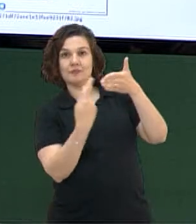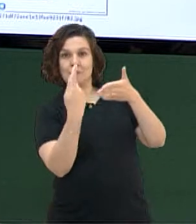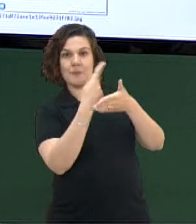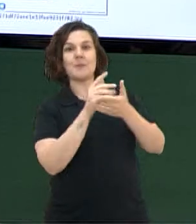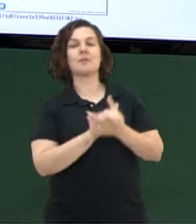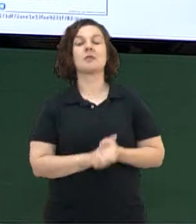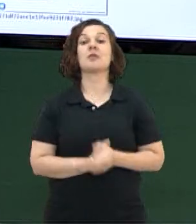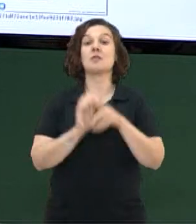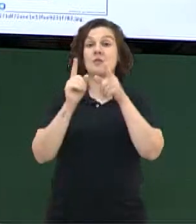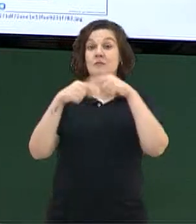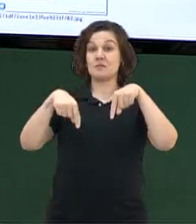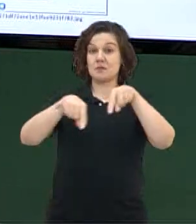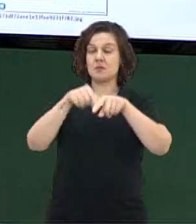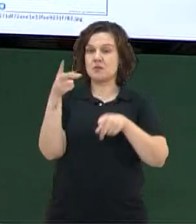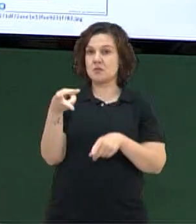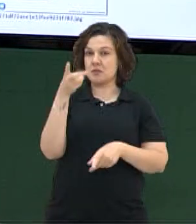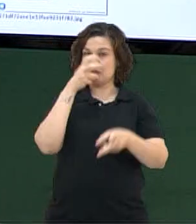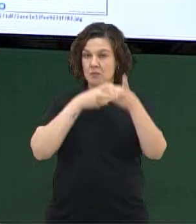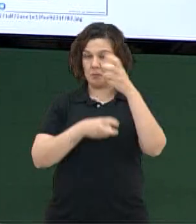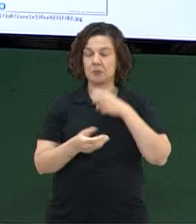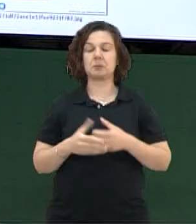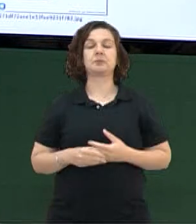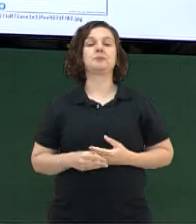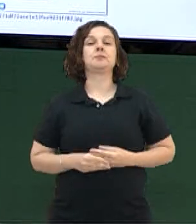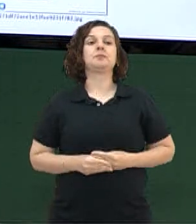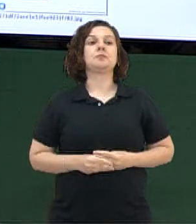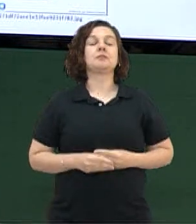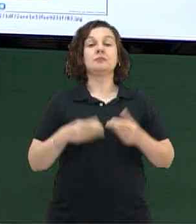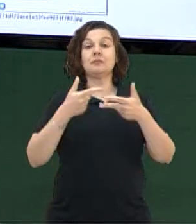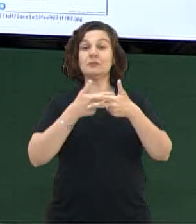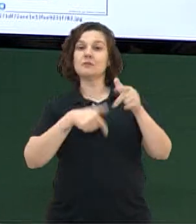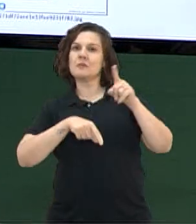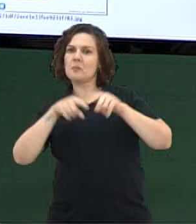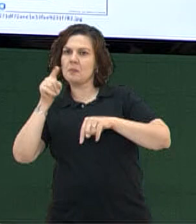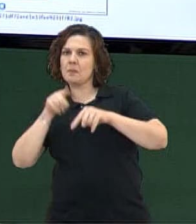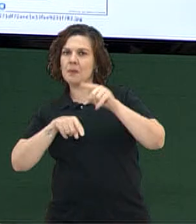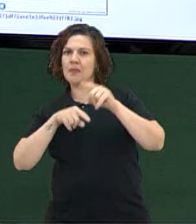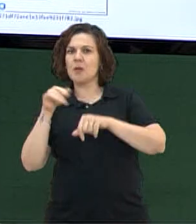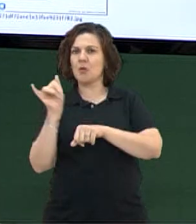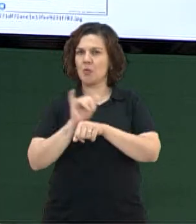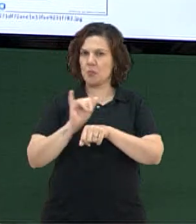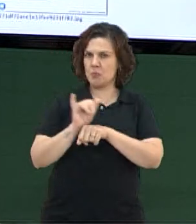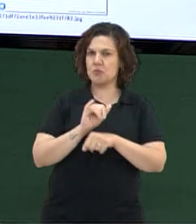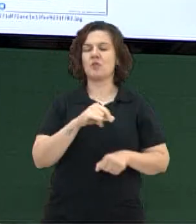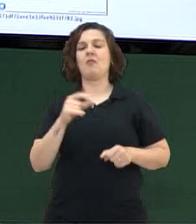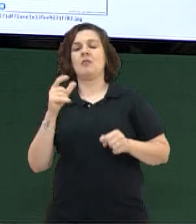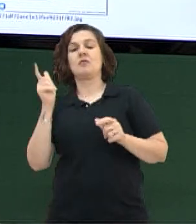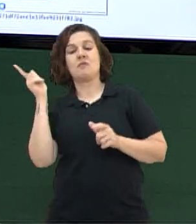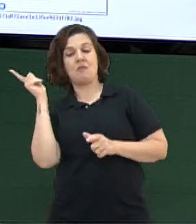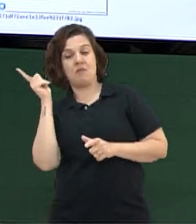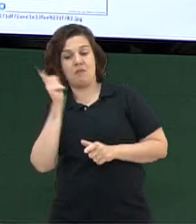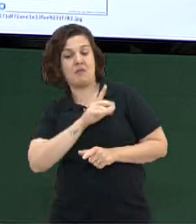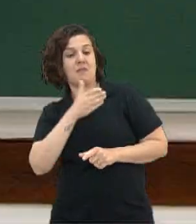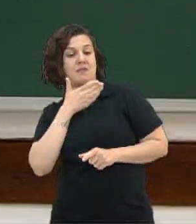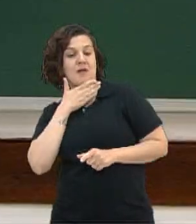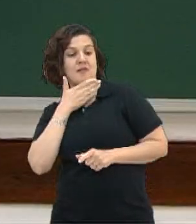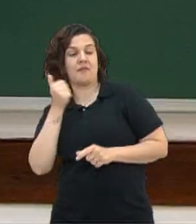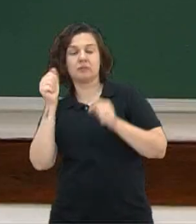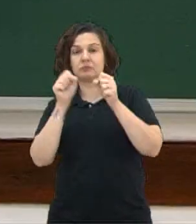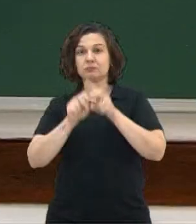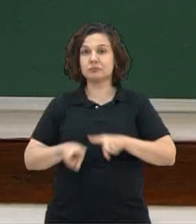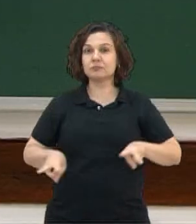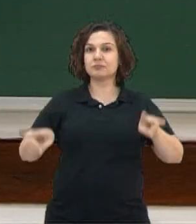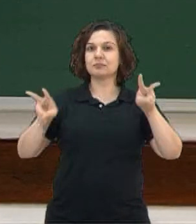tem que perceber que as ferramentas disponíveis possibilitaram uma melhor representação da superfície